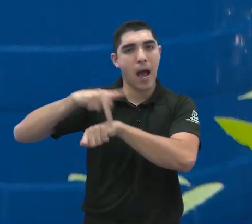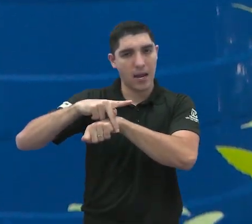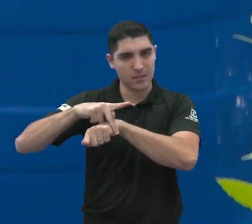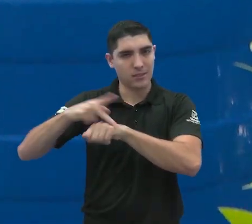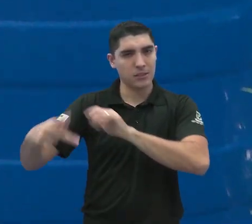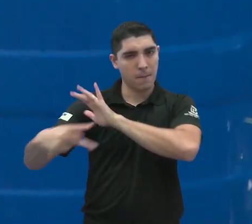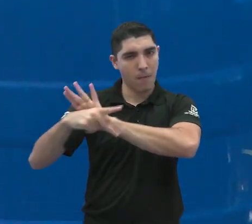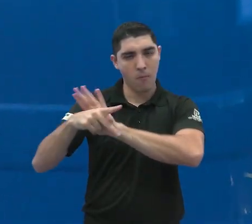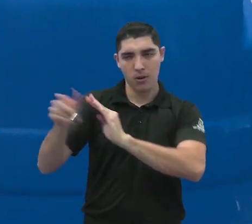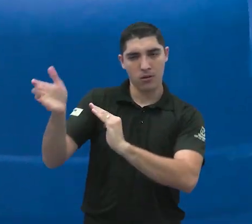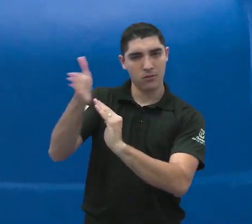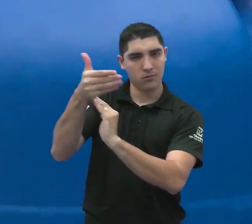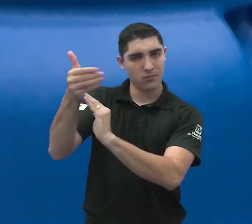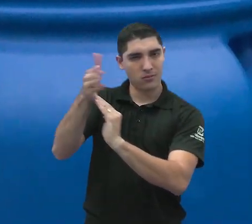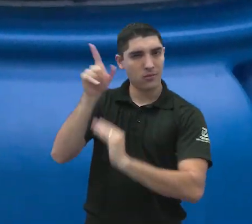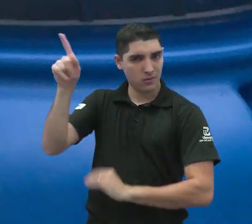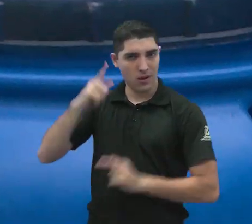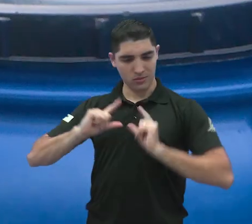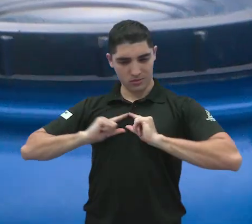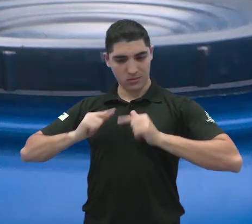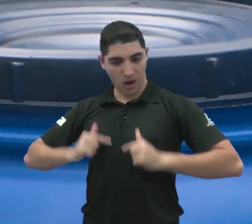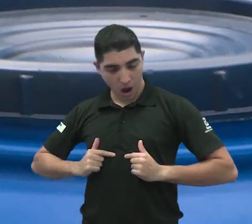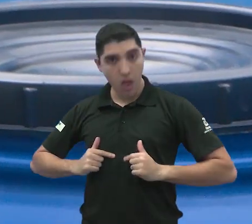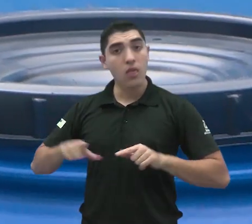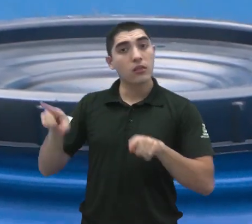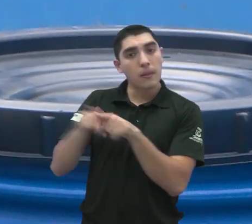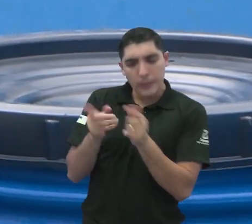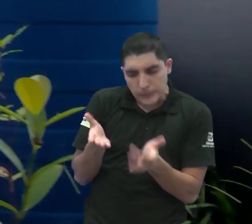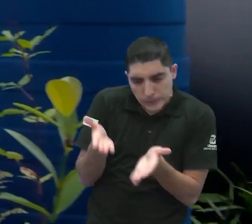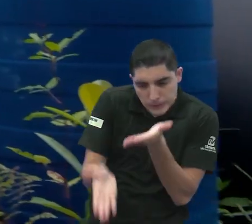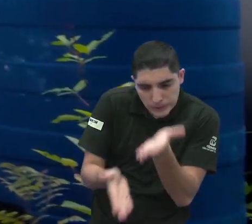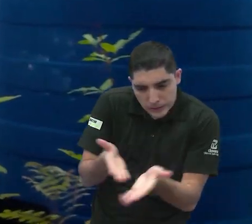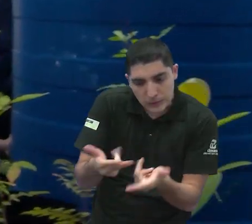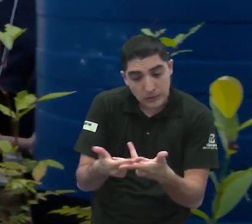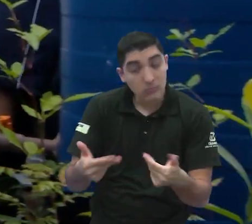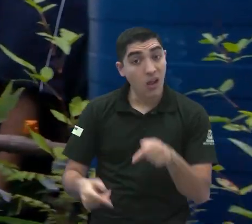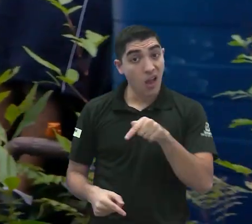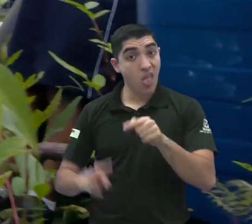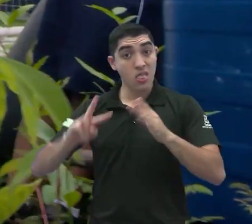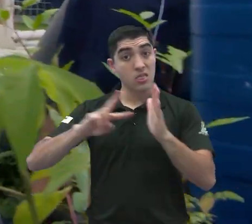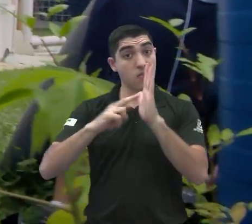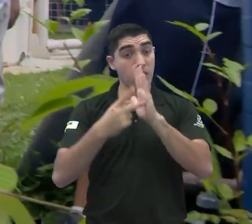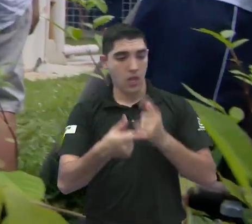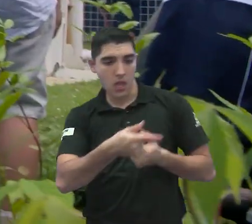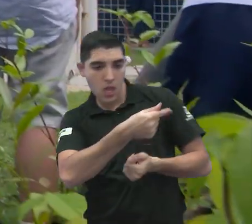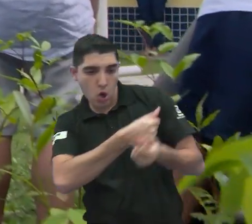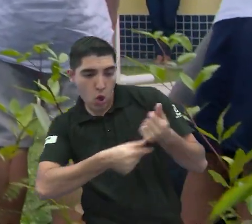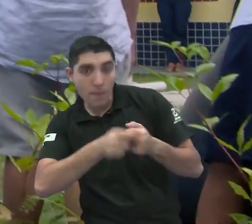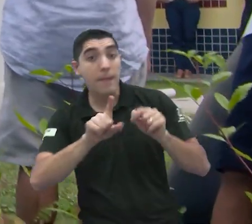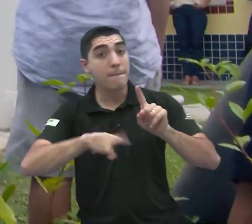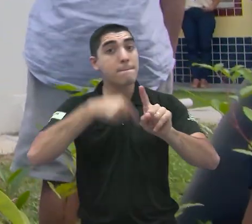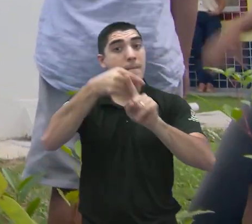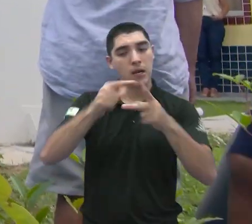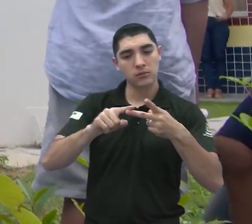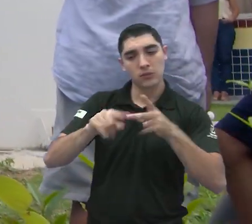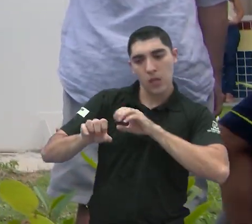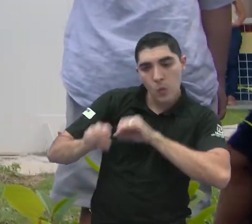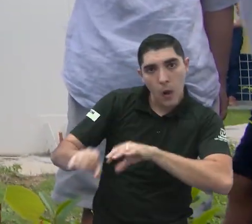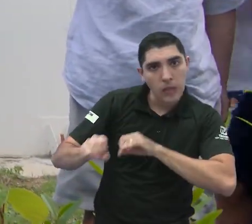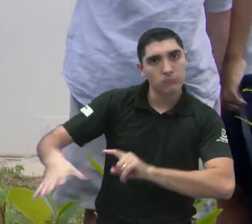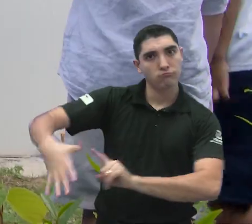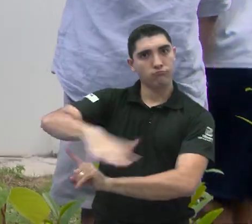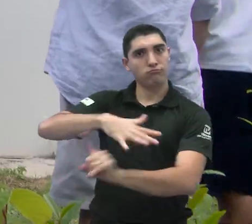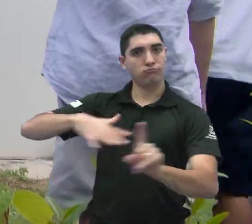Israel e uma empresa de tratamento de resíduos orgânicos. O projeto une economia circular e